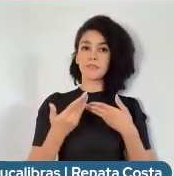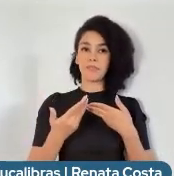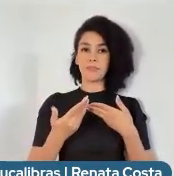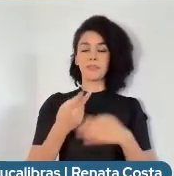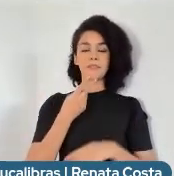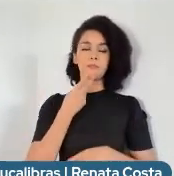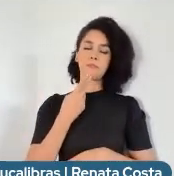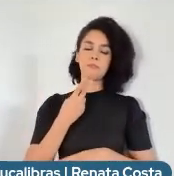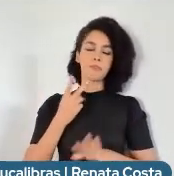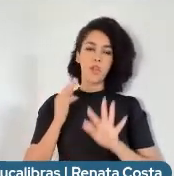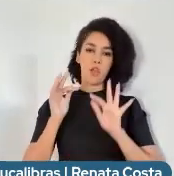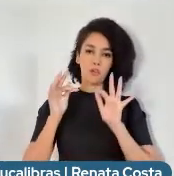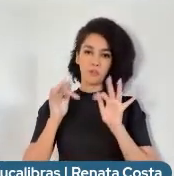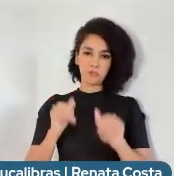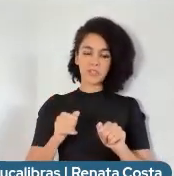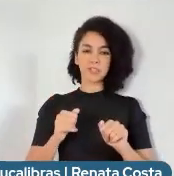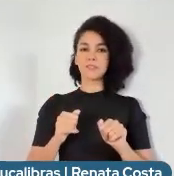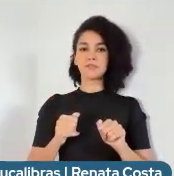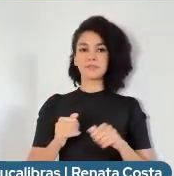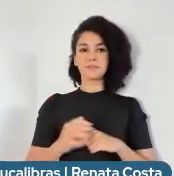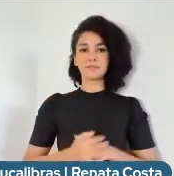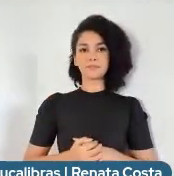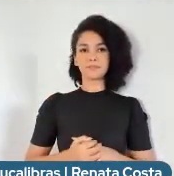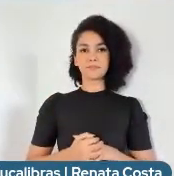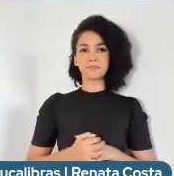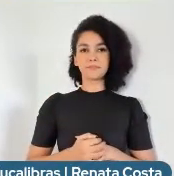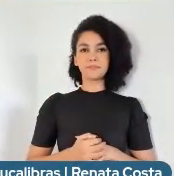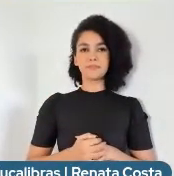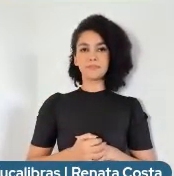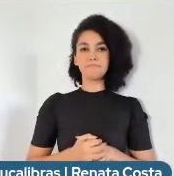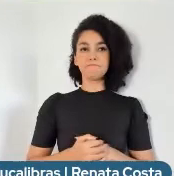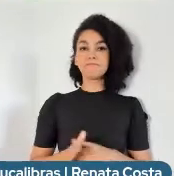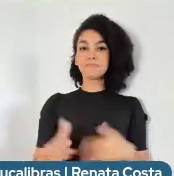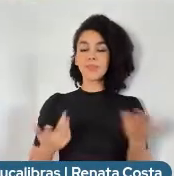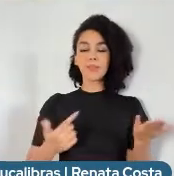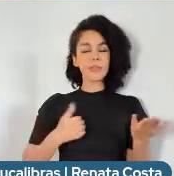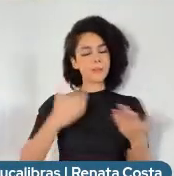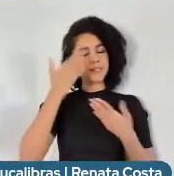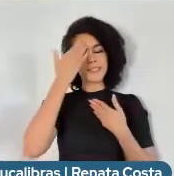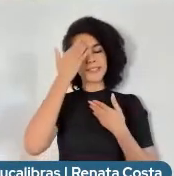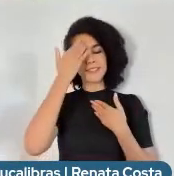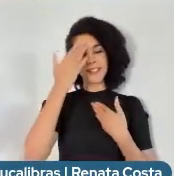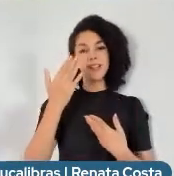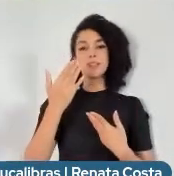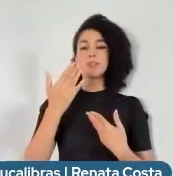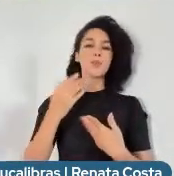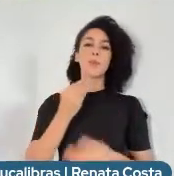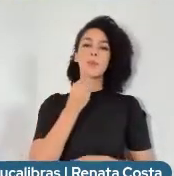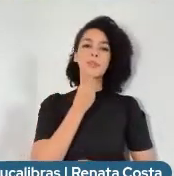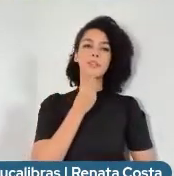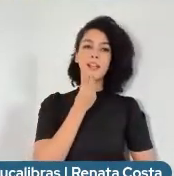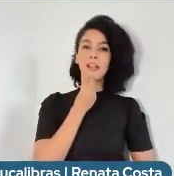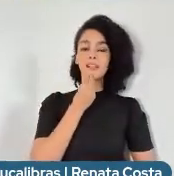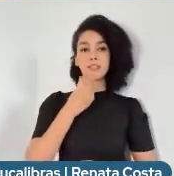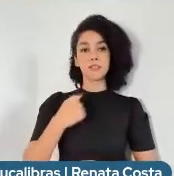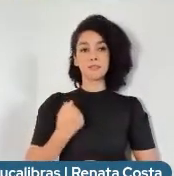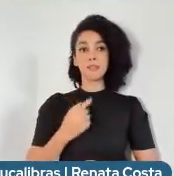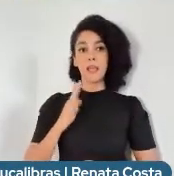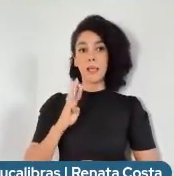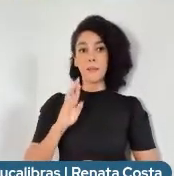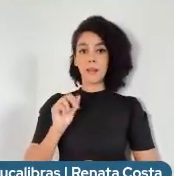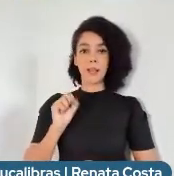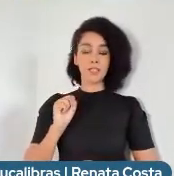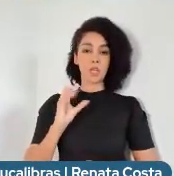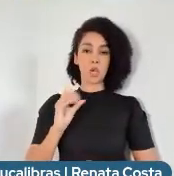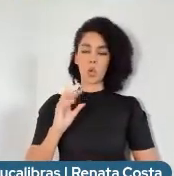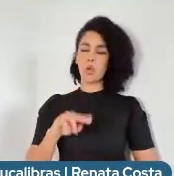saudação final ao nosso público. Eu que agradeço, Sérgio, a oportunidade. A gentileza, a Brascom tem sido assim